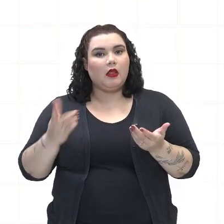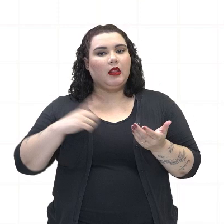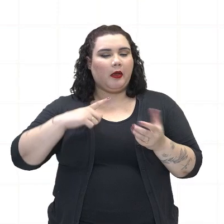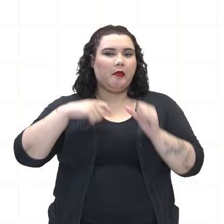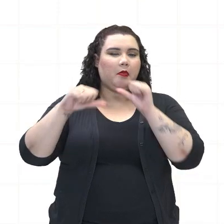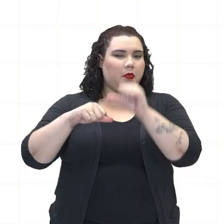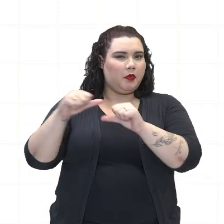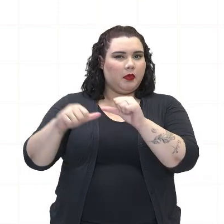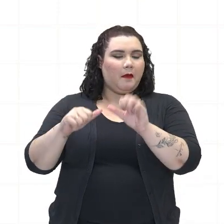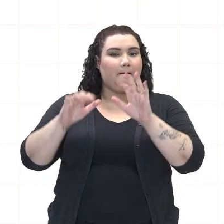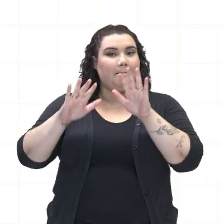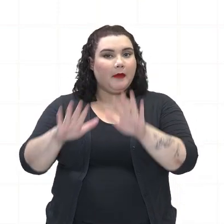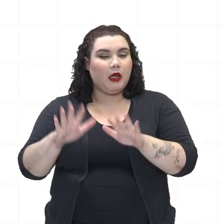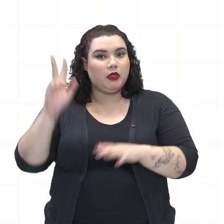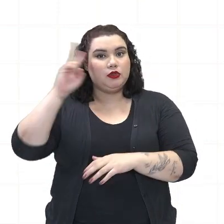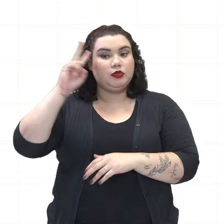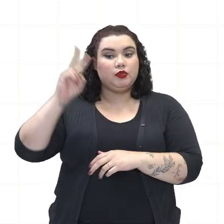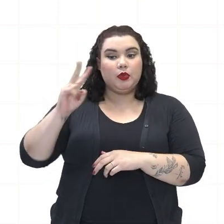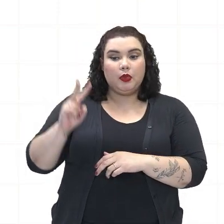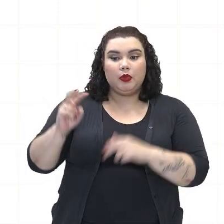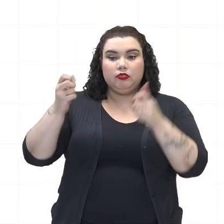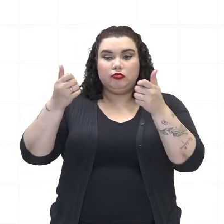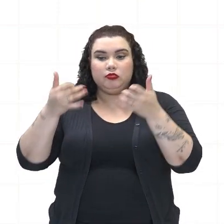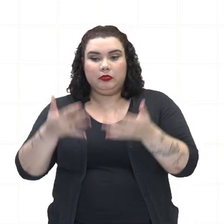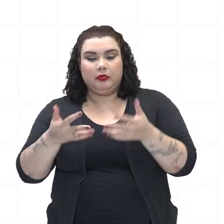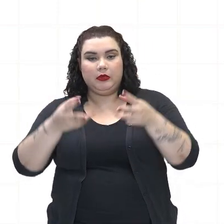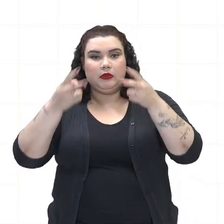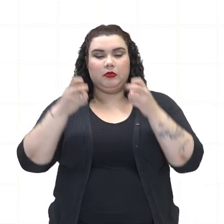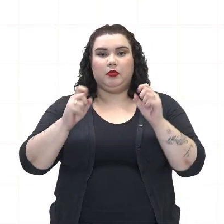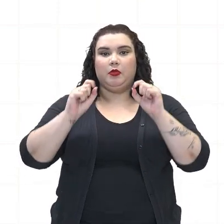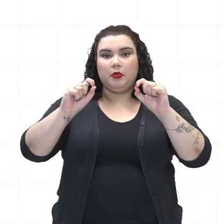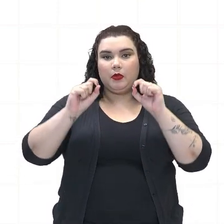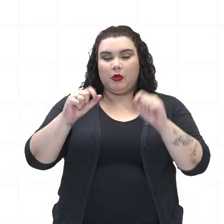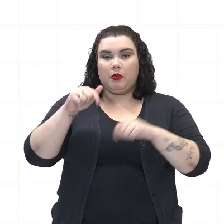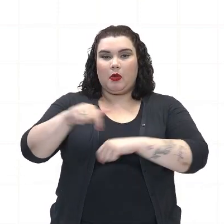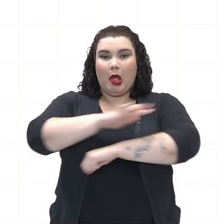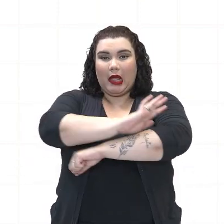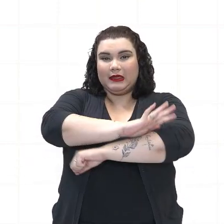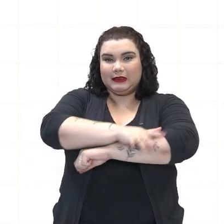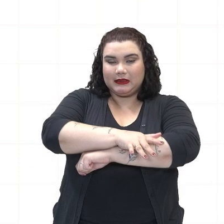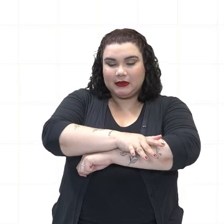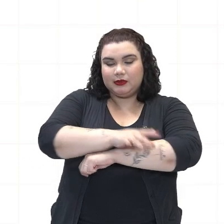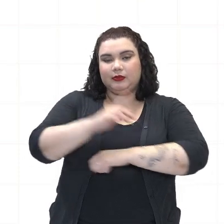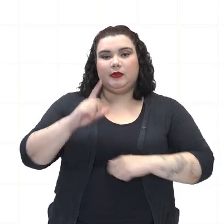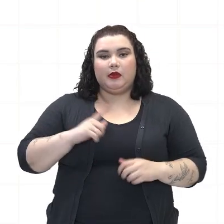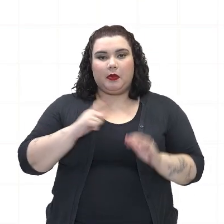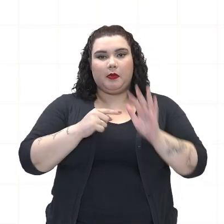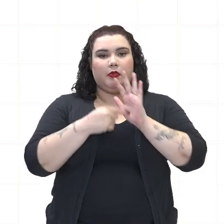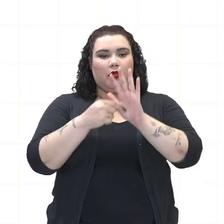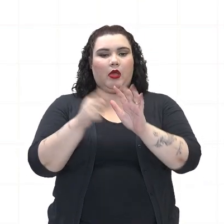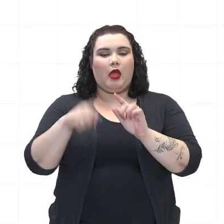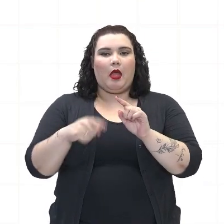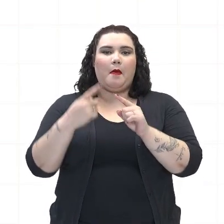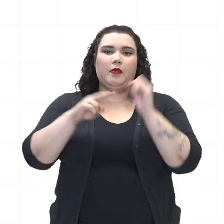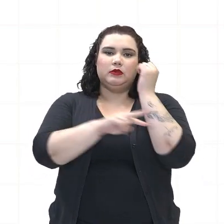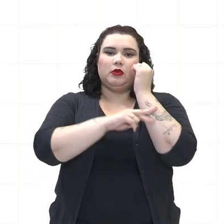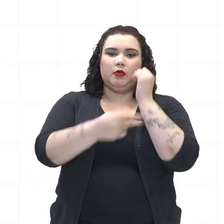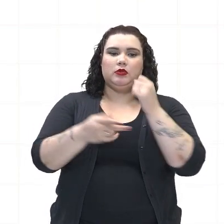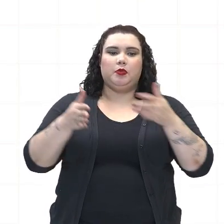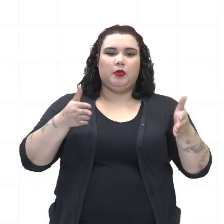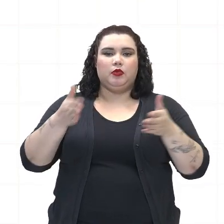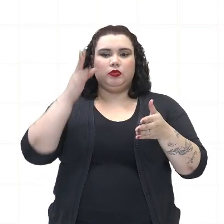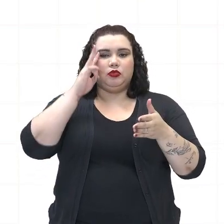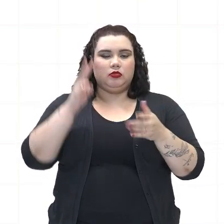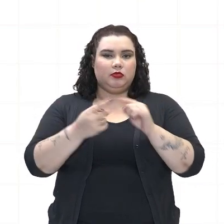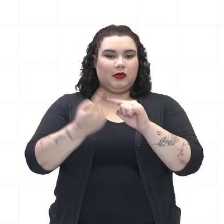mudado, mas a história tem para nos contar que quando o racismo é muito forte, isso é reflexo desse período histórico aí, tanto na África